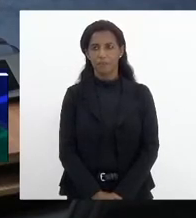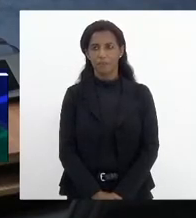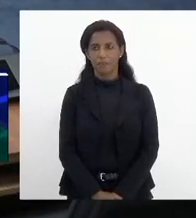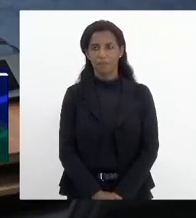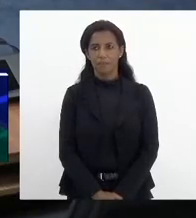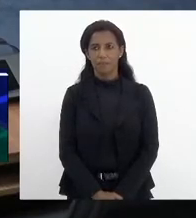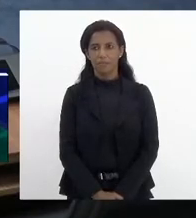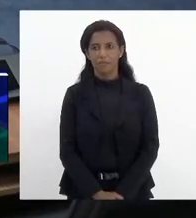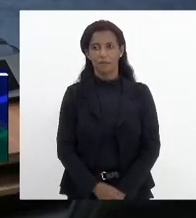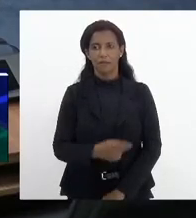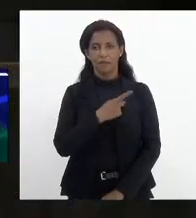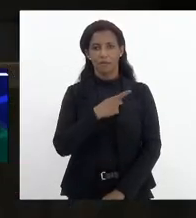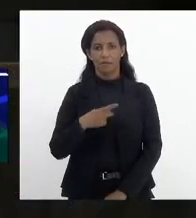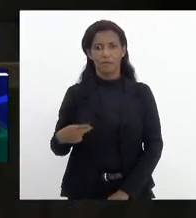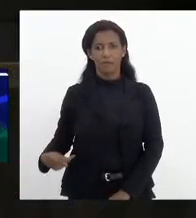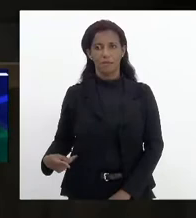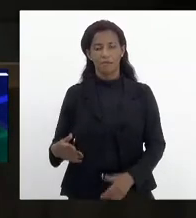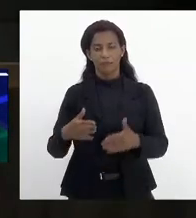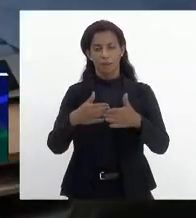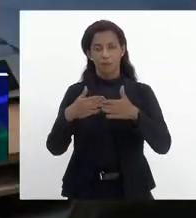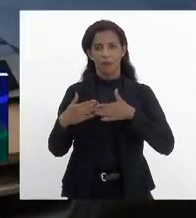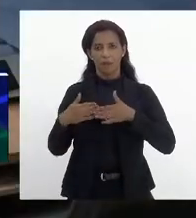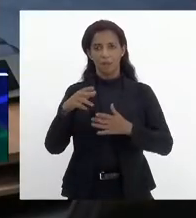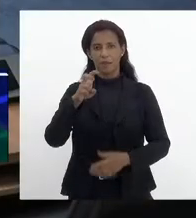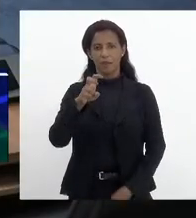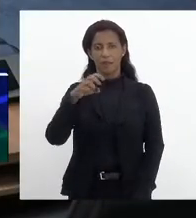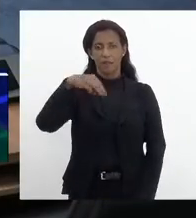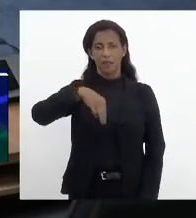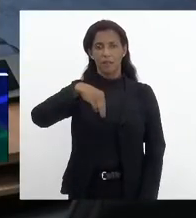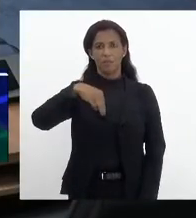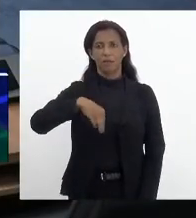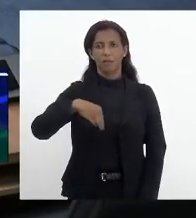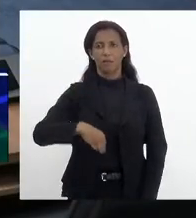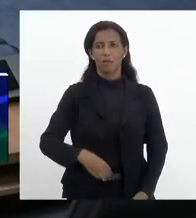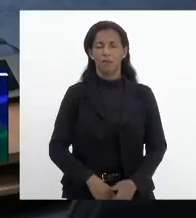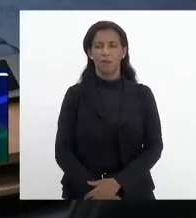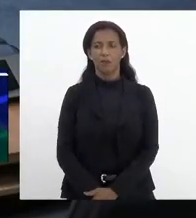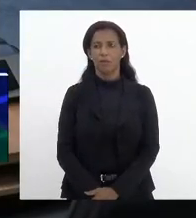A presidência suspende os trabalhos por 5 minutos. Está suspensa a sessão.